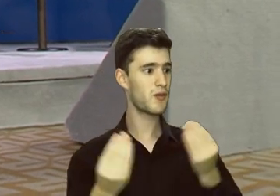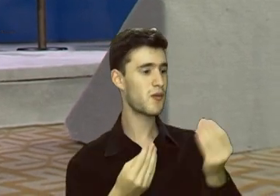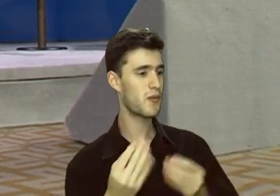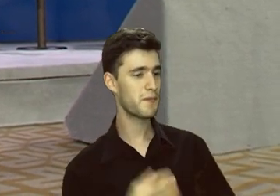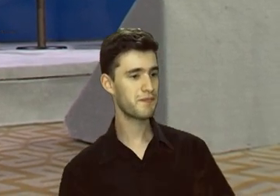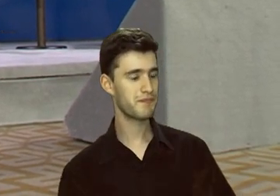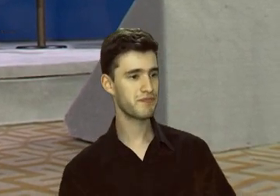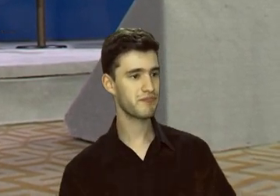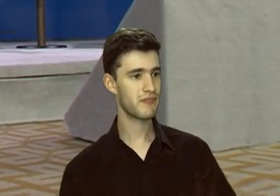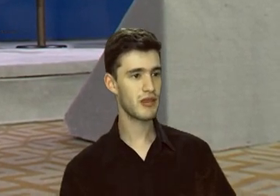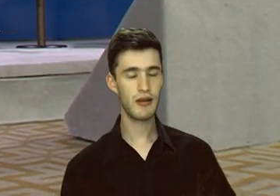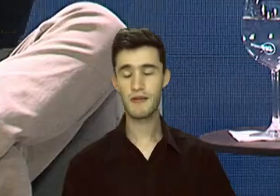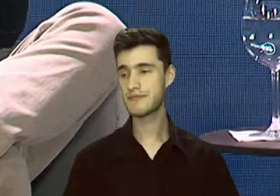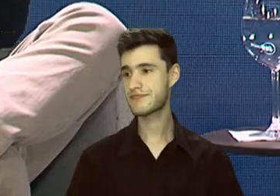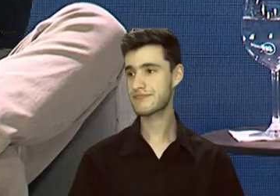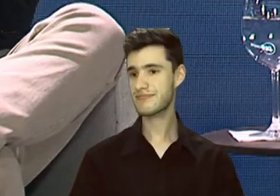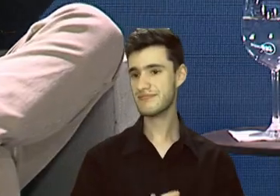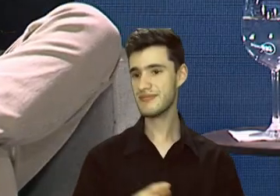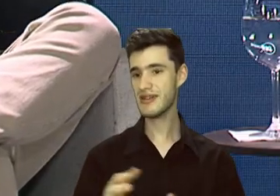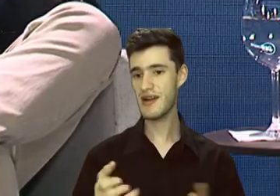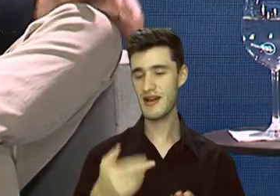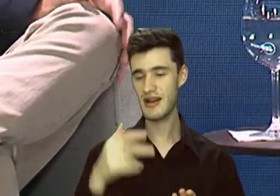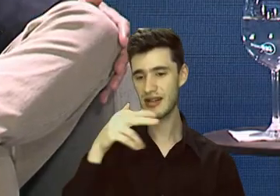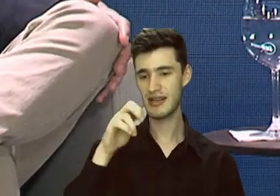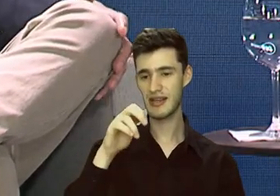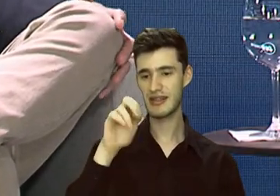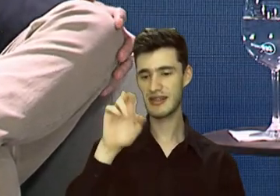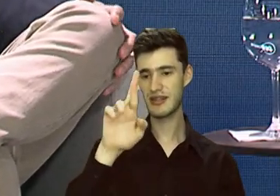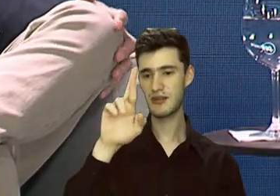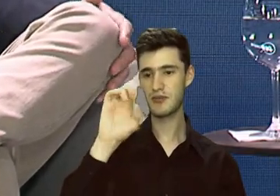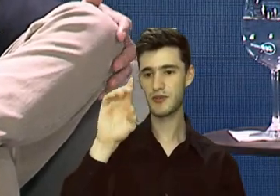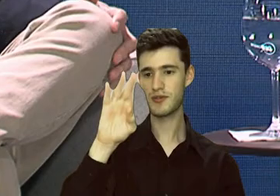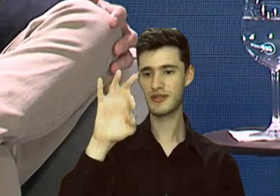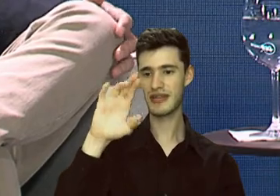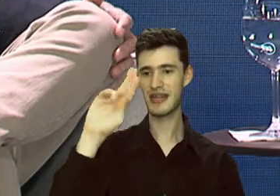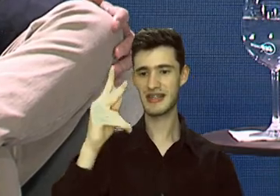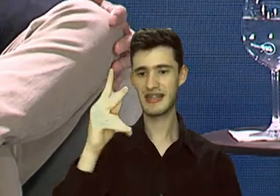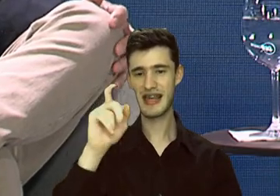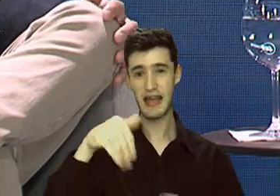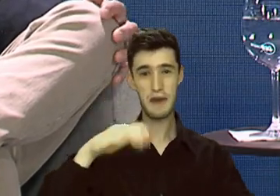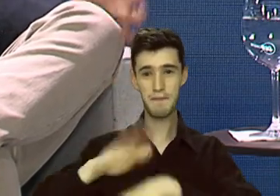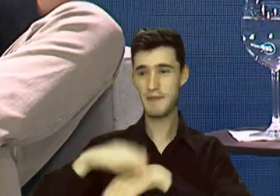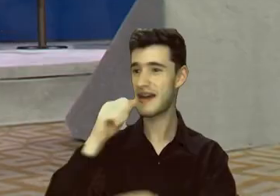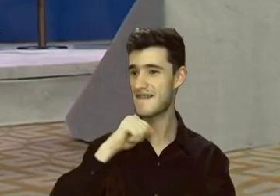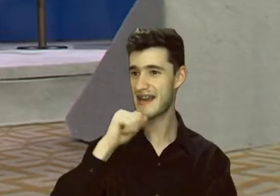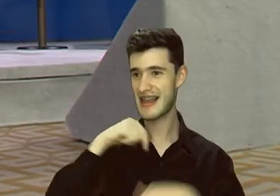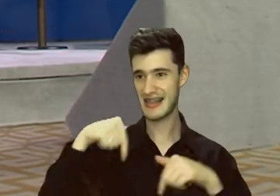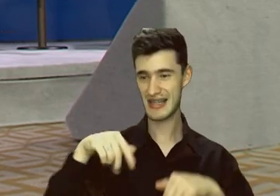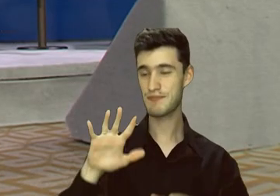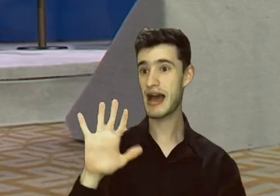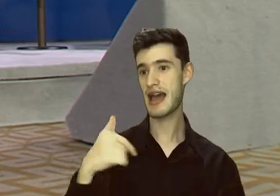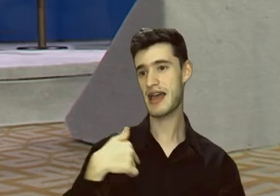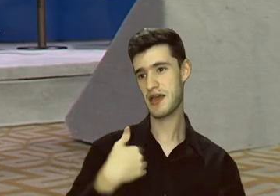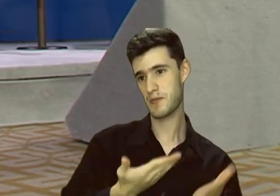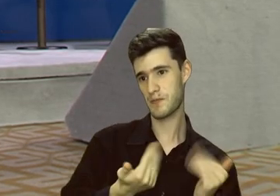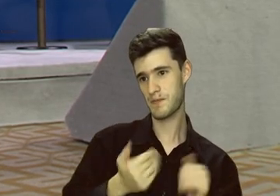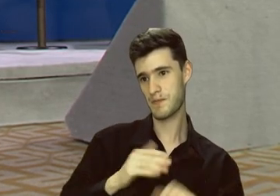a neurotec é a mais velha daqui mas eu sou mais novo né como é a barba perceber